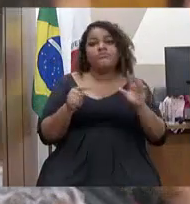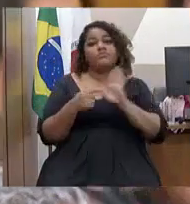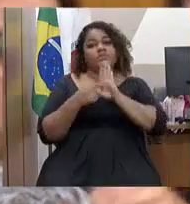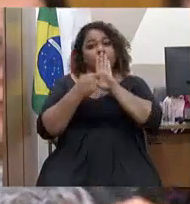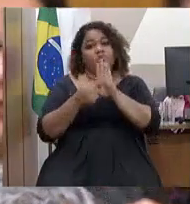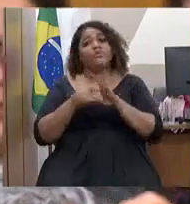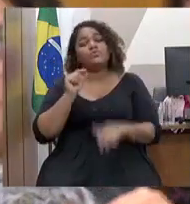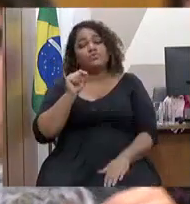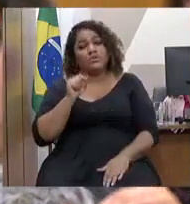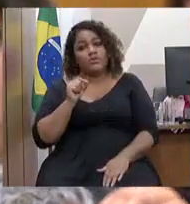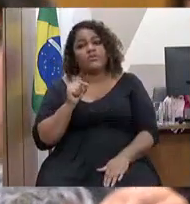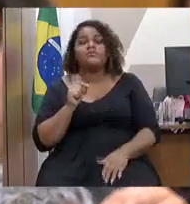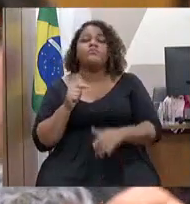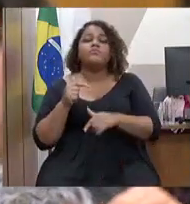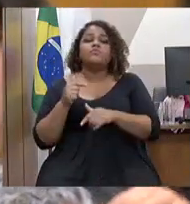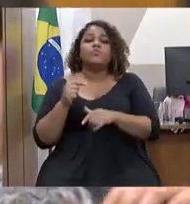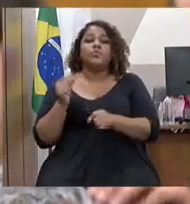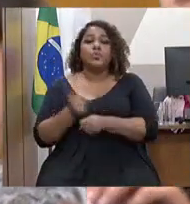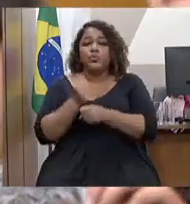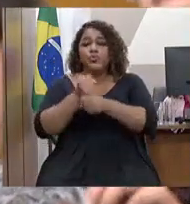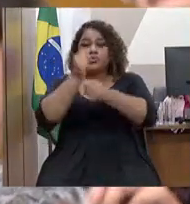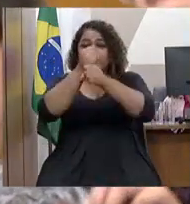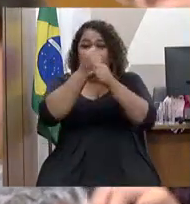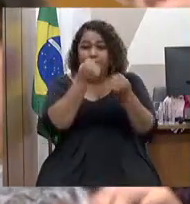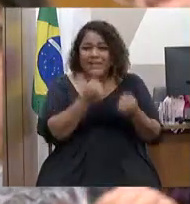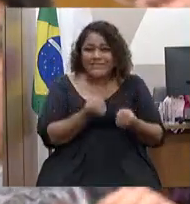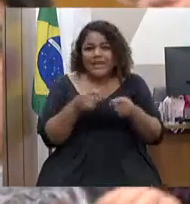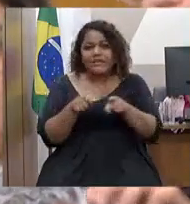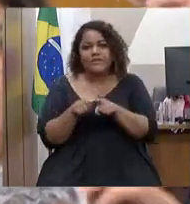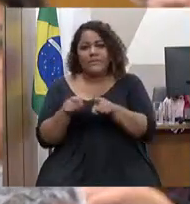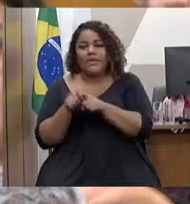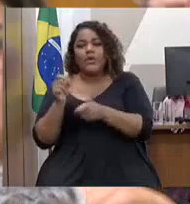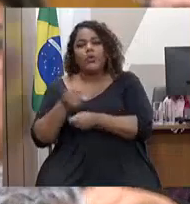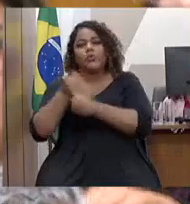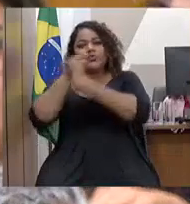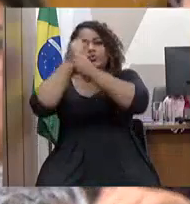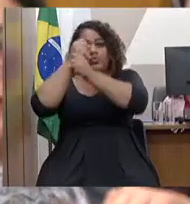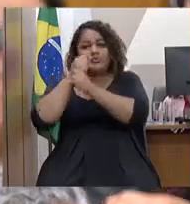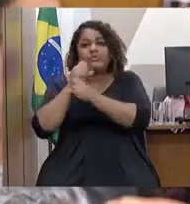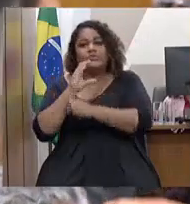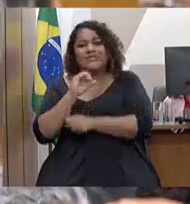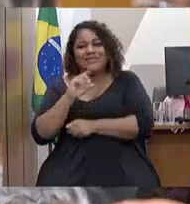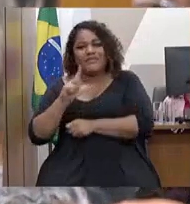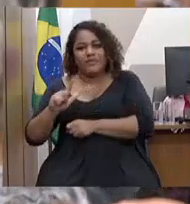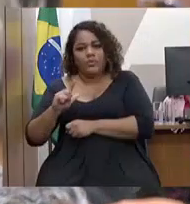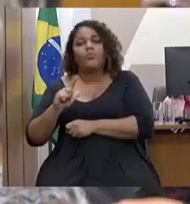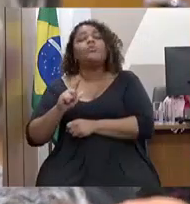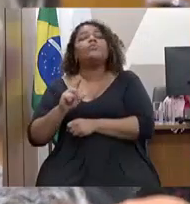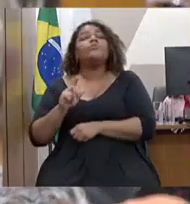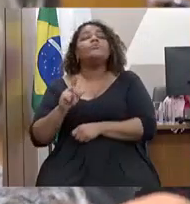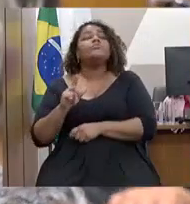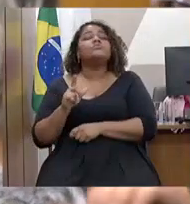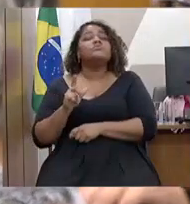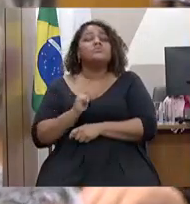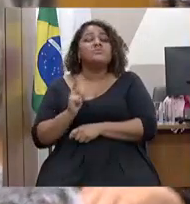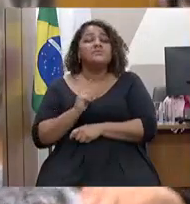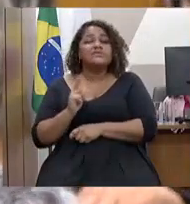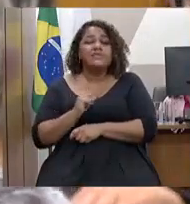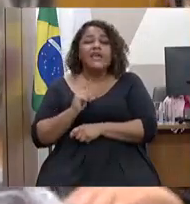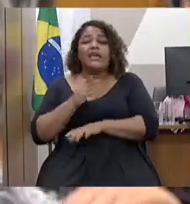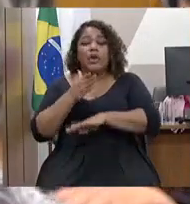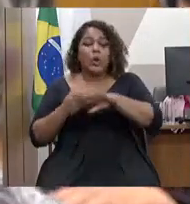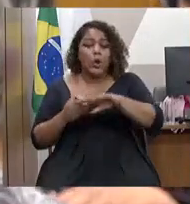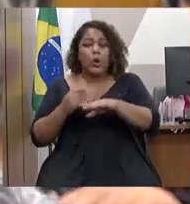civil cotidianamente muitas acidentes são evitados justamente porque a gente tem uma atuação